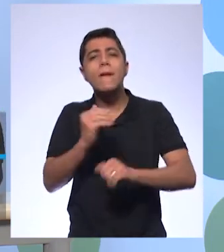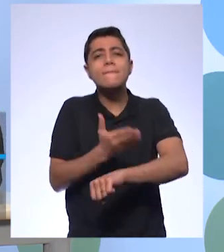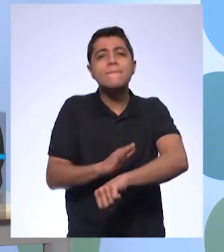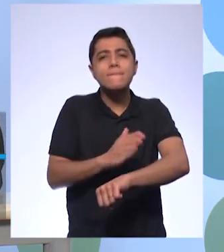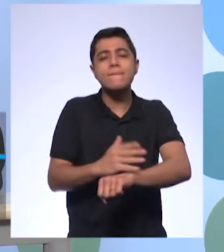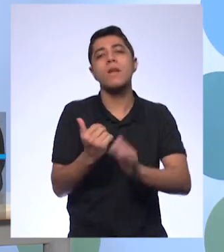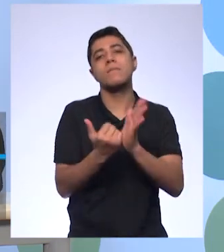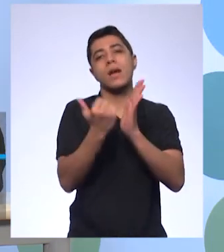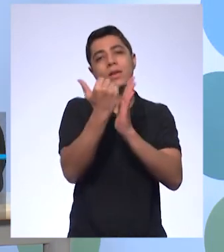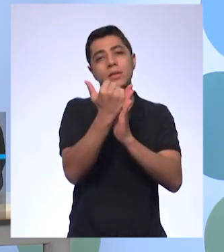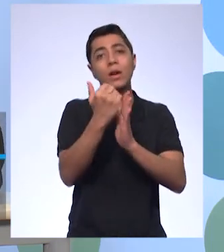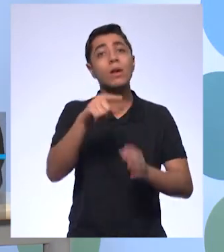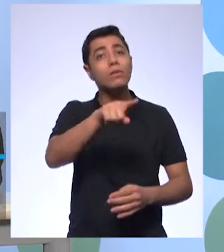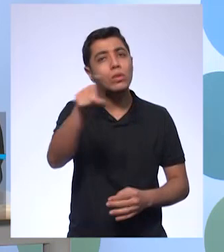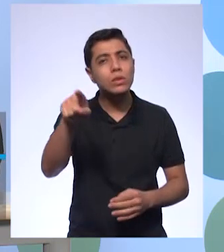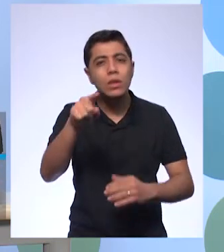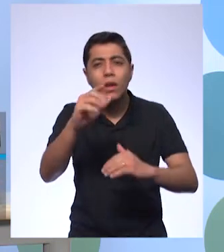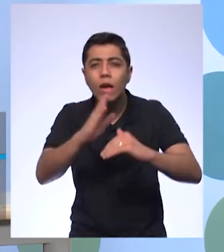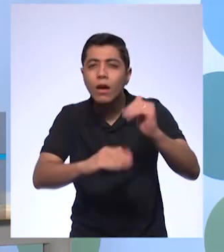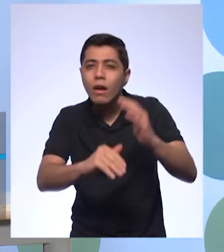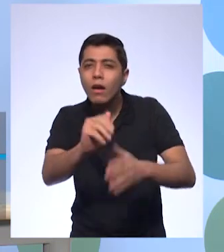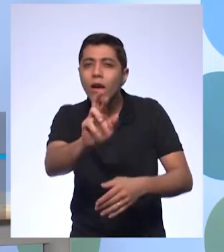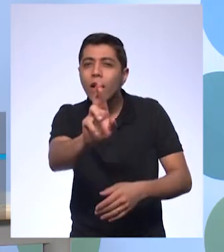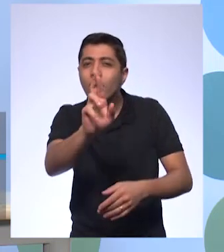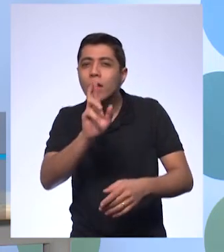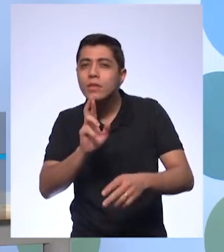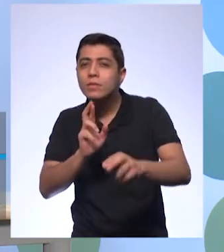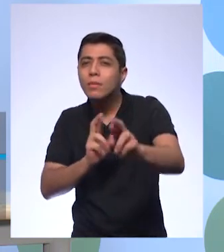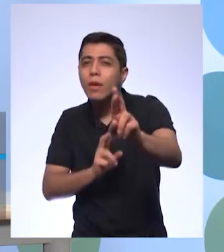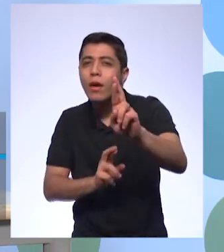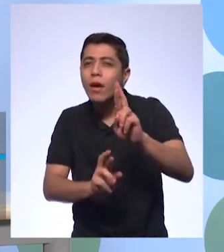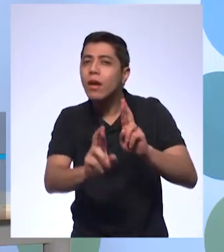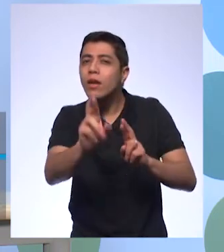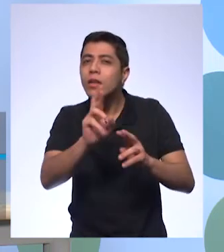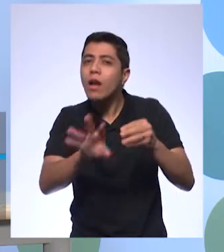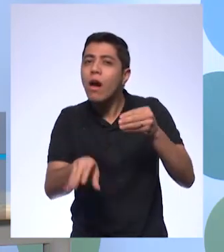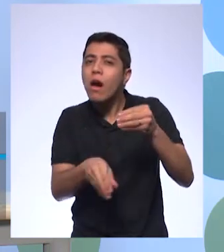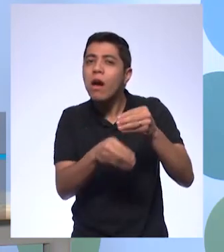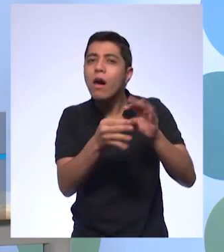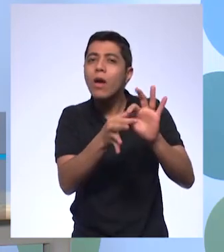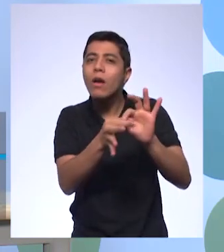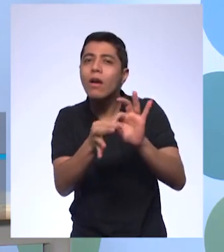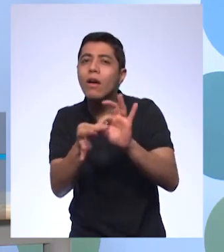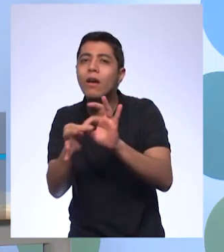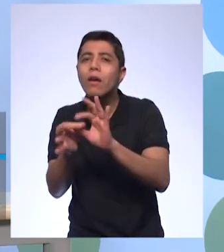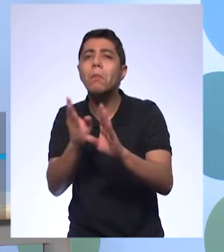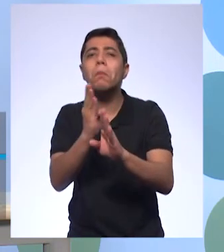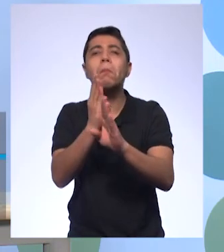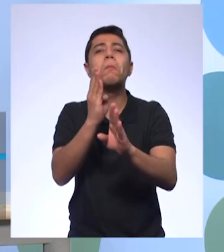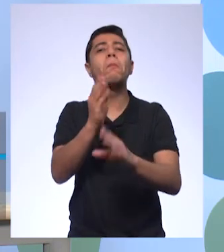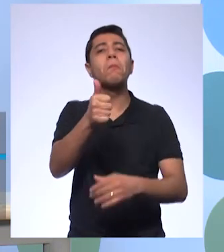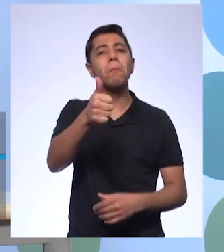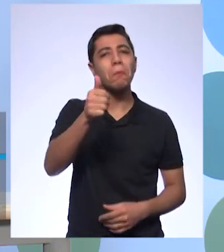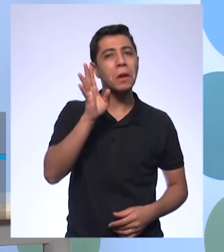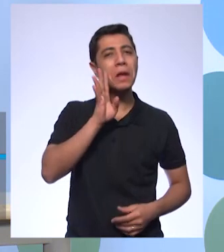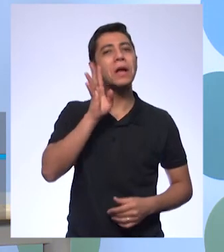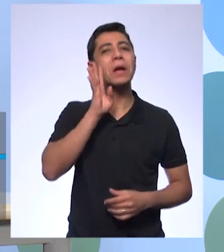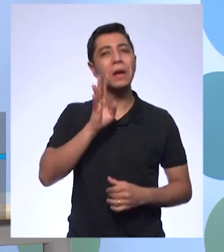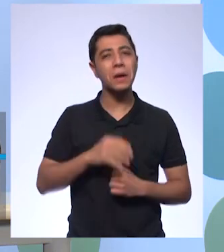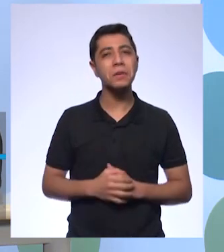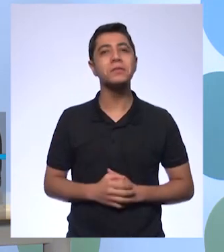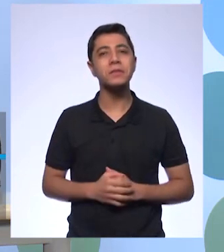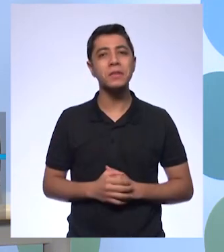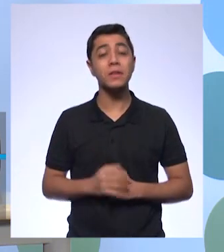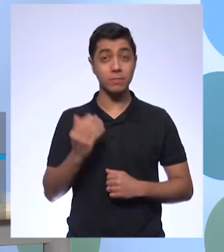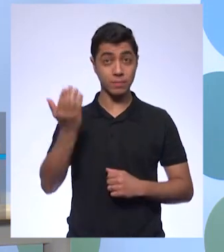Vocês conseguem responder com contextualização, né? E isso é bem legal, né? Lá no